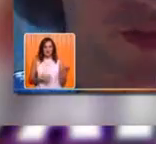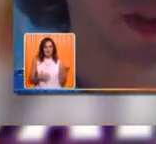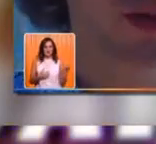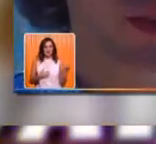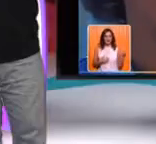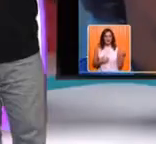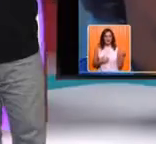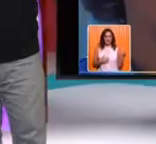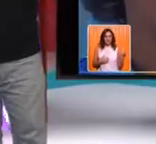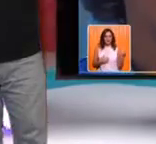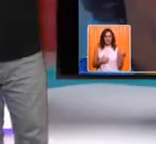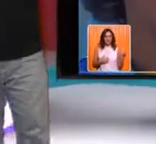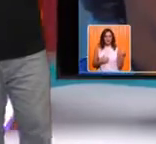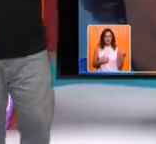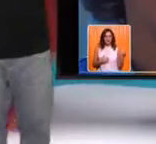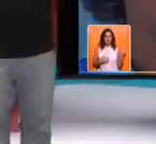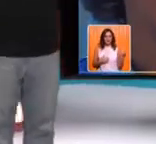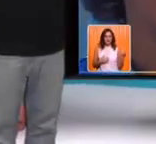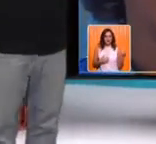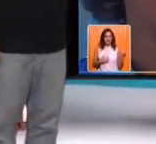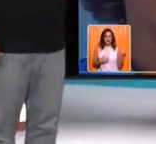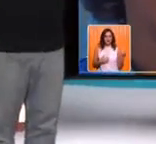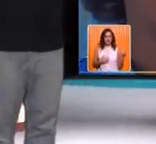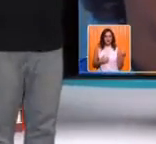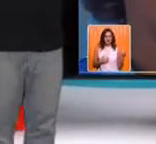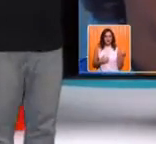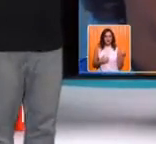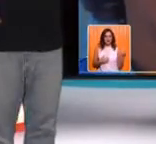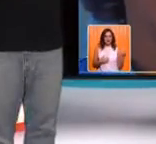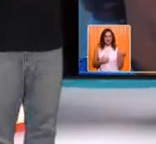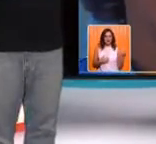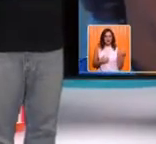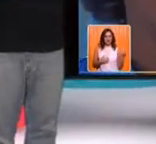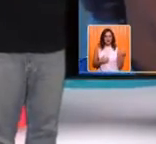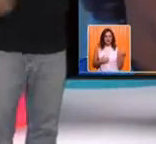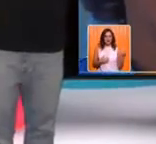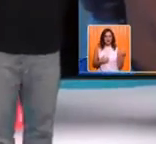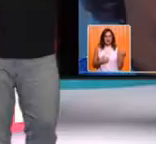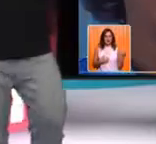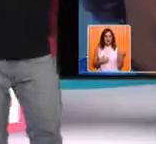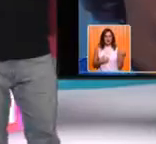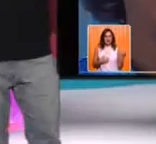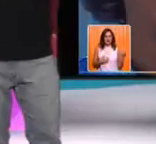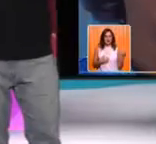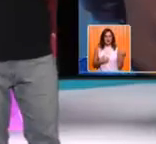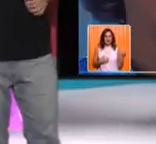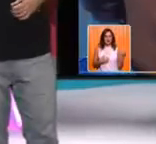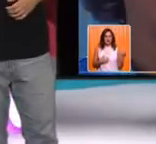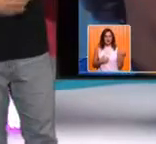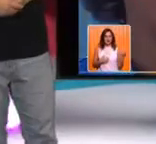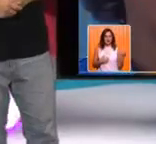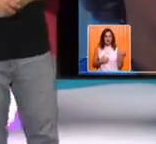eu sentia-me vazio eu não sei porquê mas tenho sensação o primeiro quer dizer quatro horas por causa dos irmãos ali para além